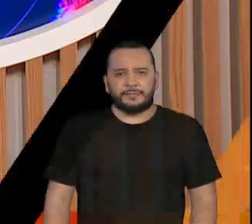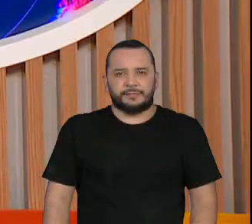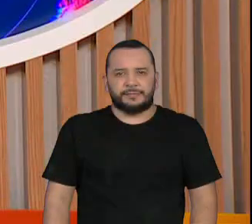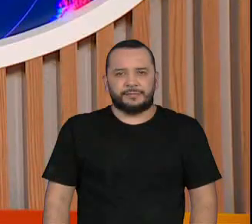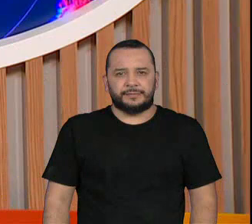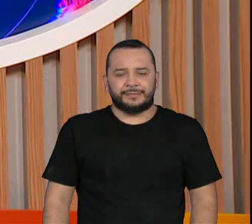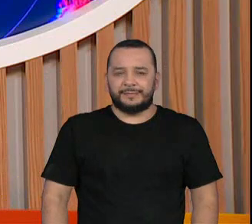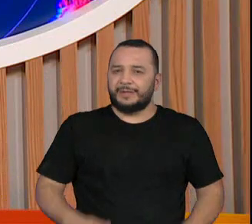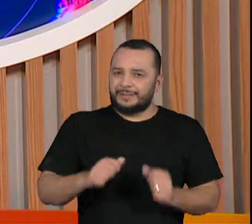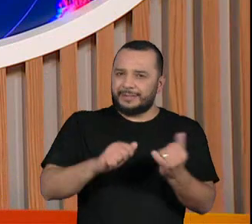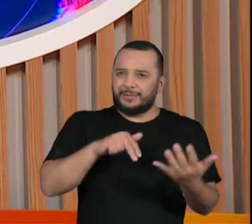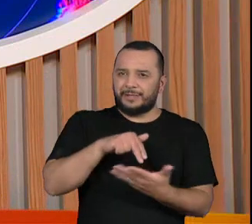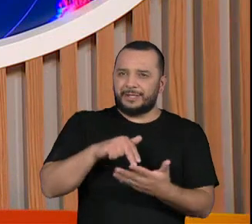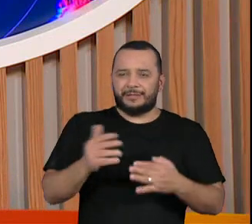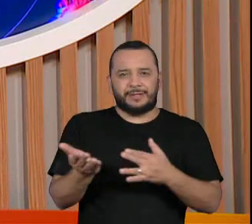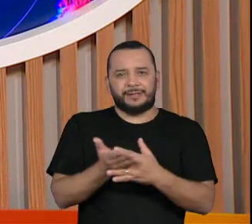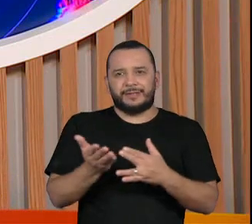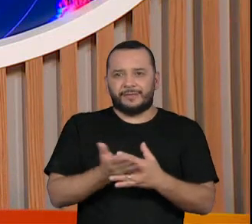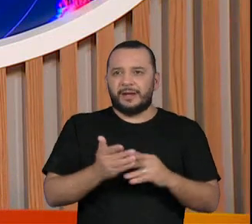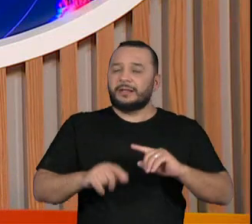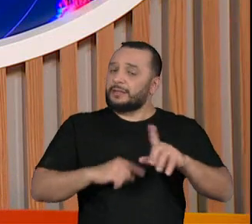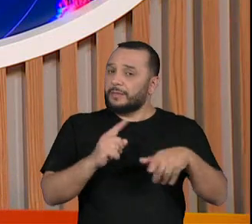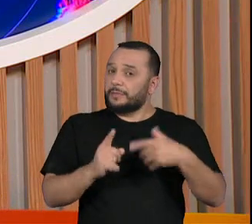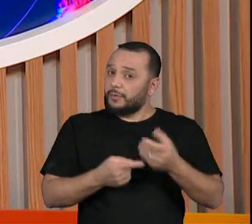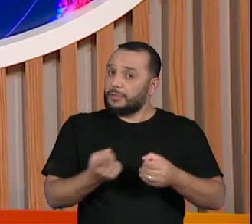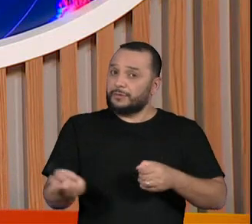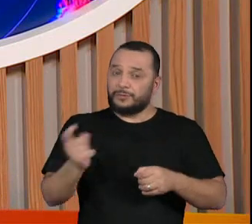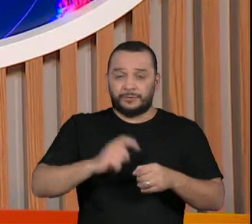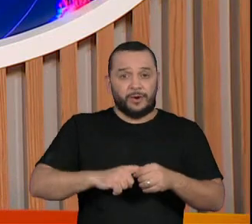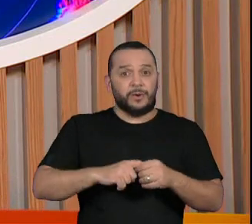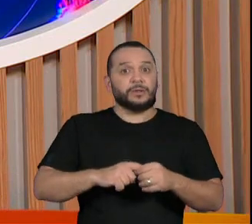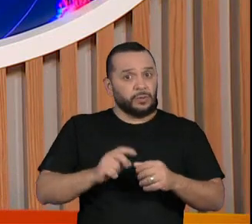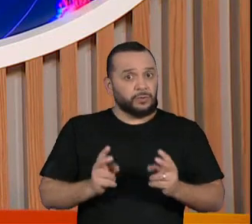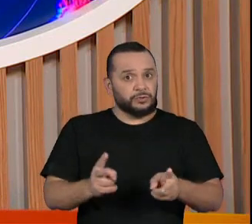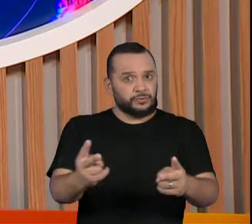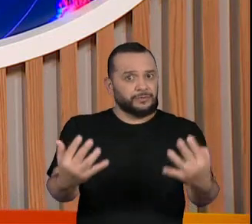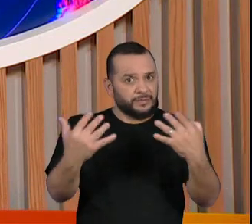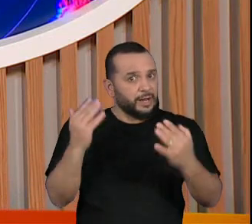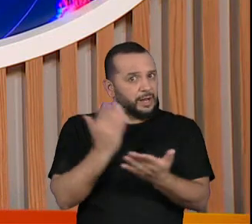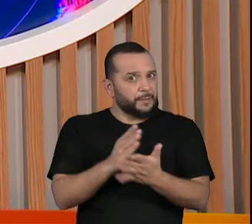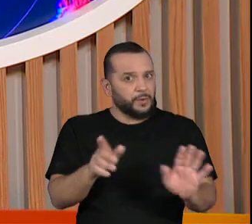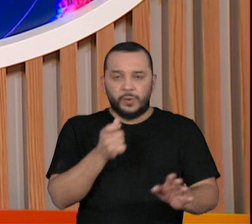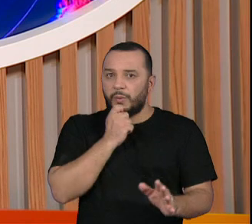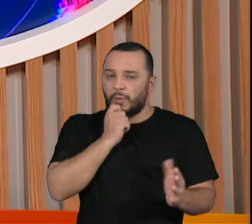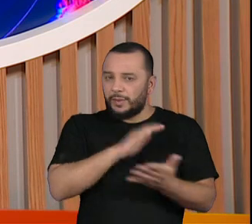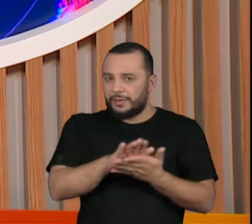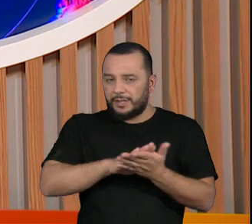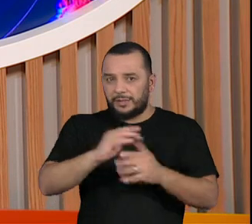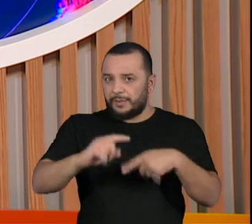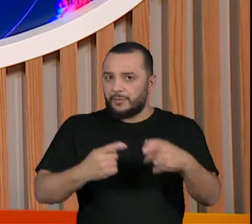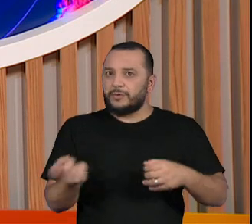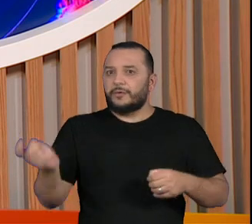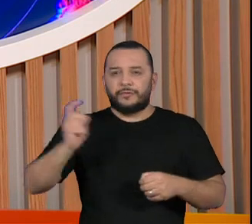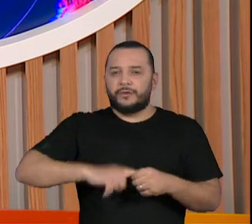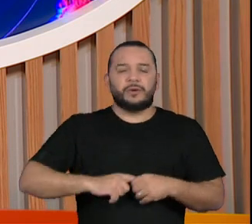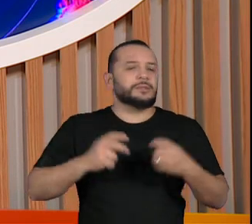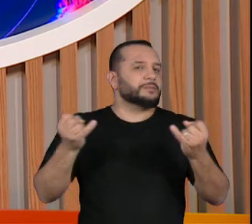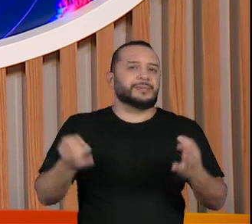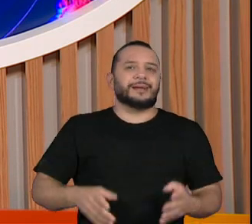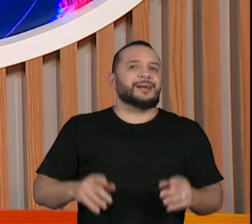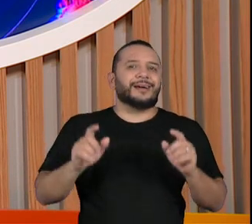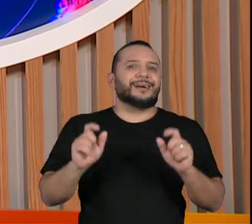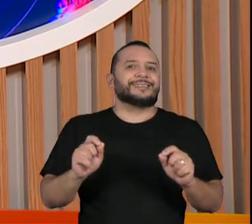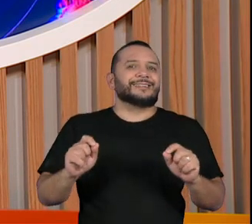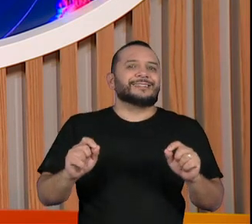E o Estação Livre vai para mais um intervalo, mas fica com a gente que não acabou. Daqui a pouco eu vou voltar para falar e